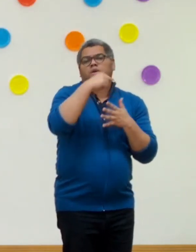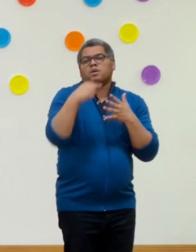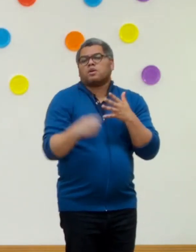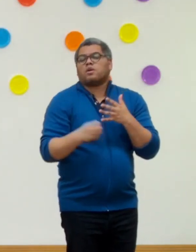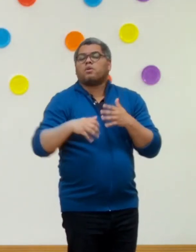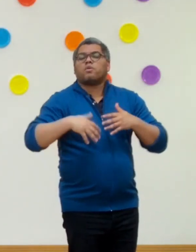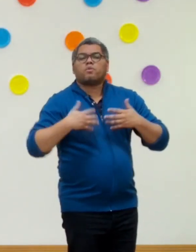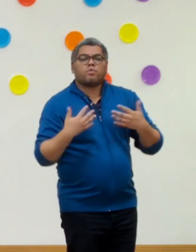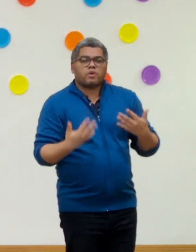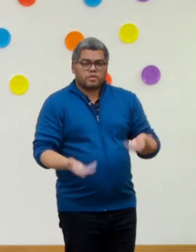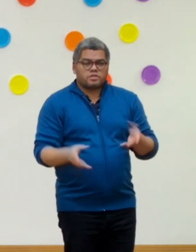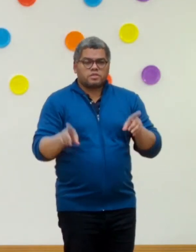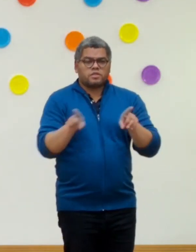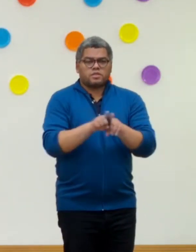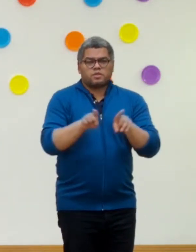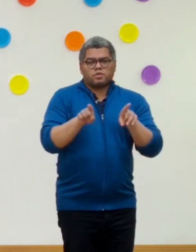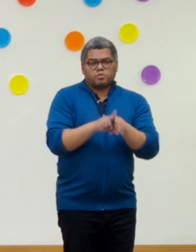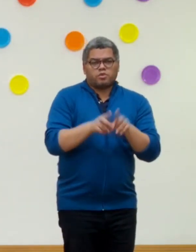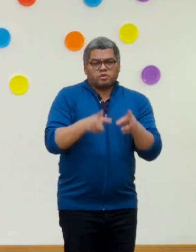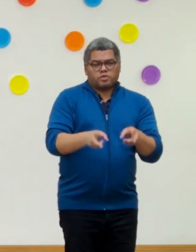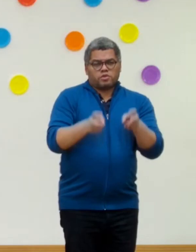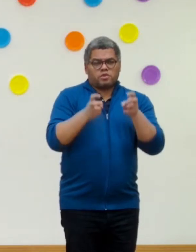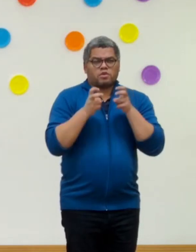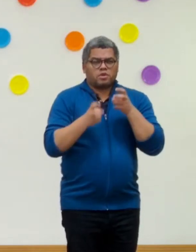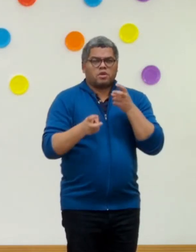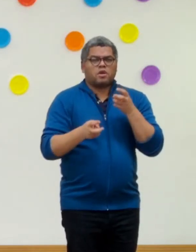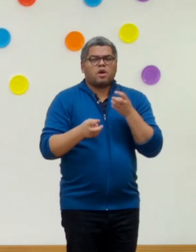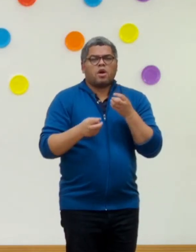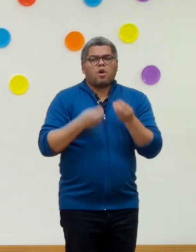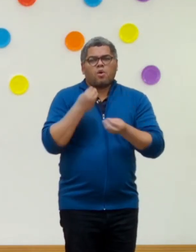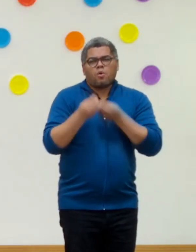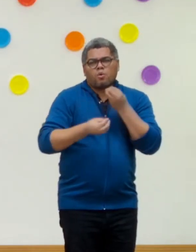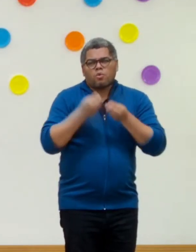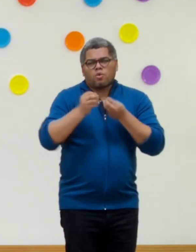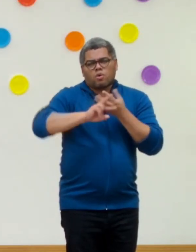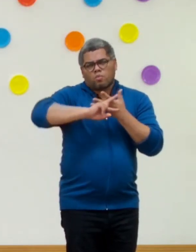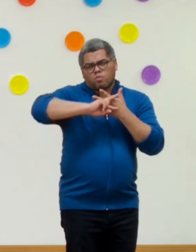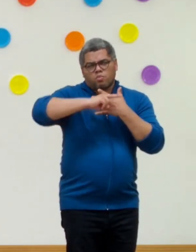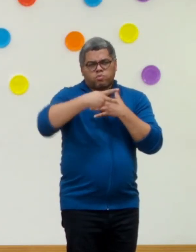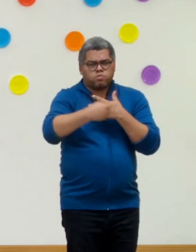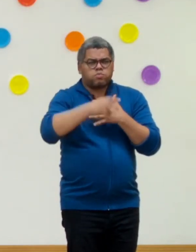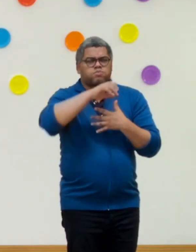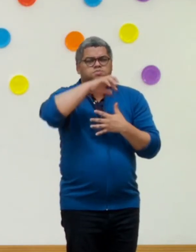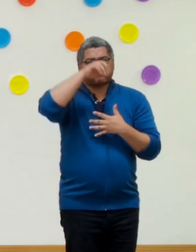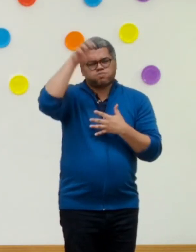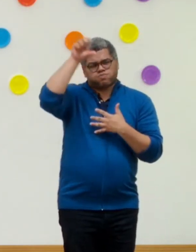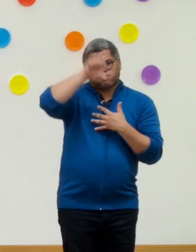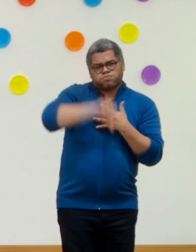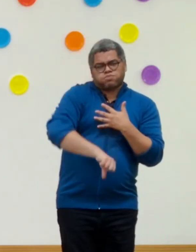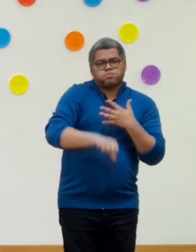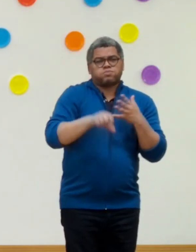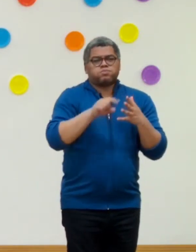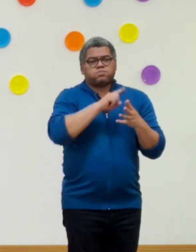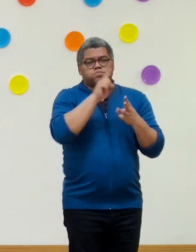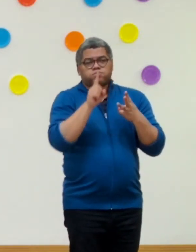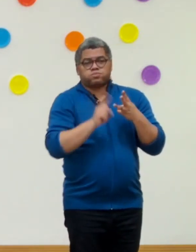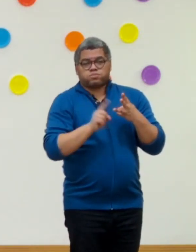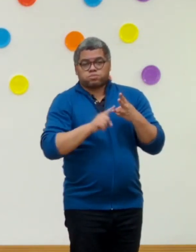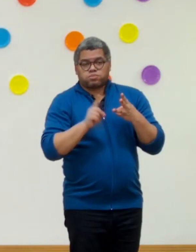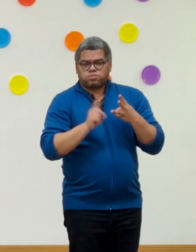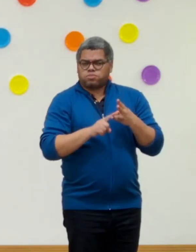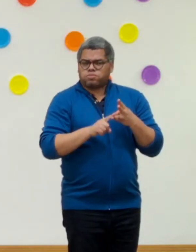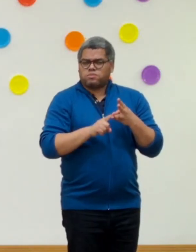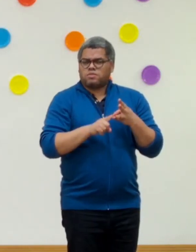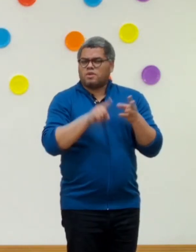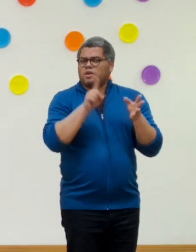adultério. Também nós vamos ver quão danosos são esses efeitos. E no terceiro ponto, a pergunta é, há perdão para